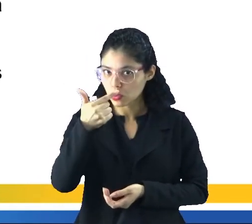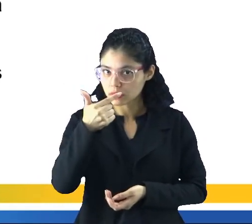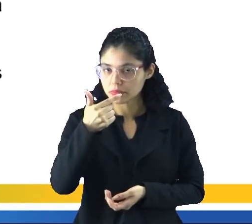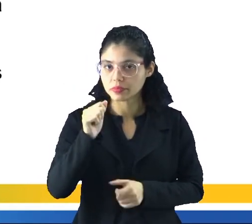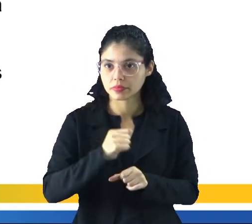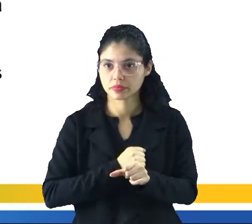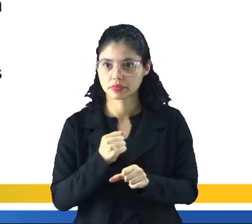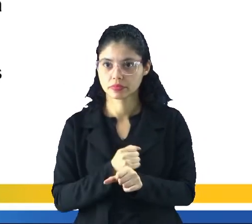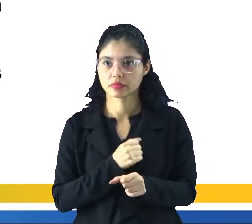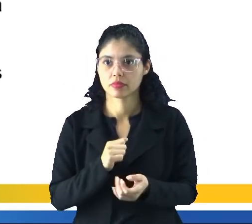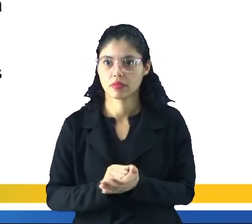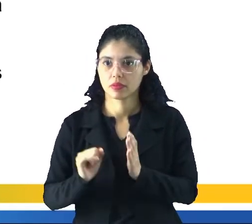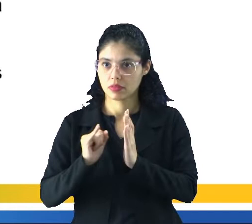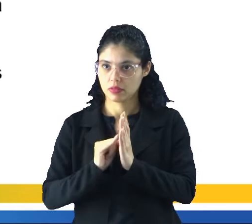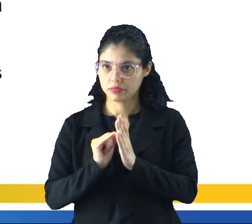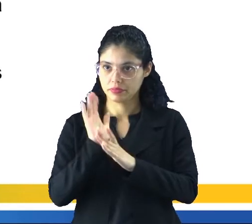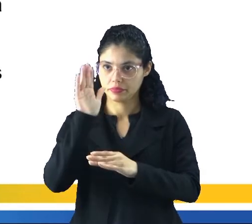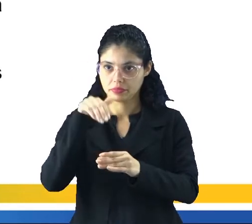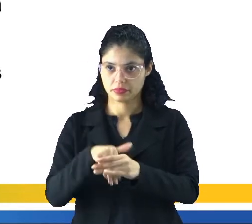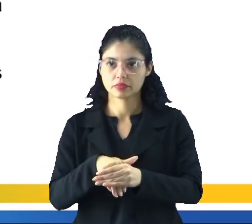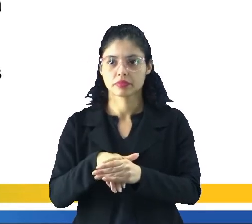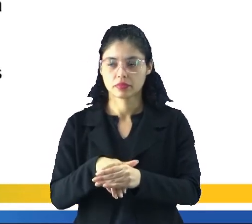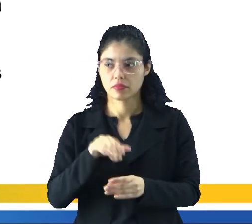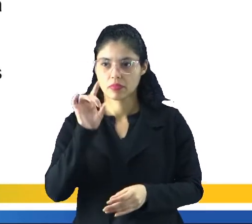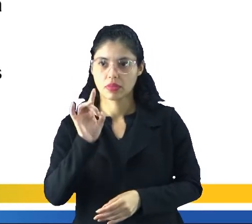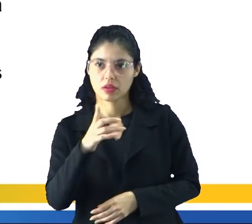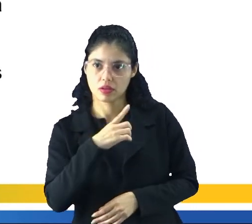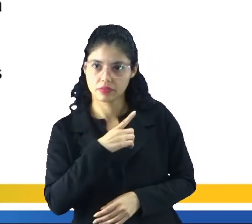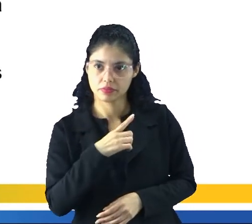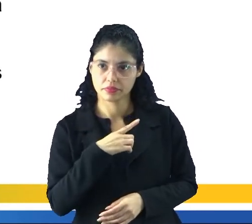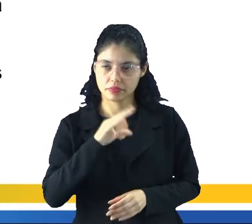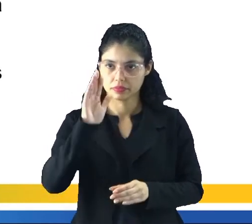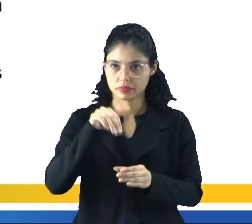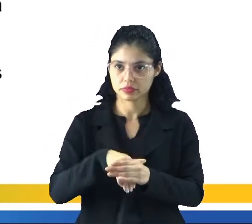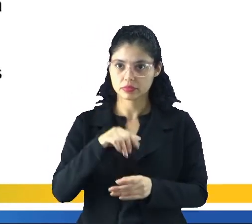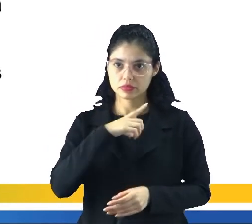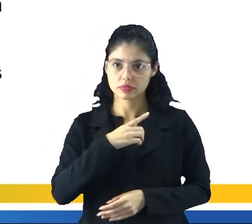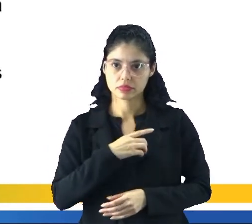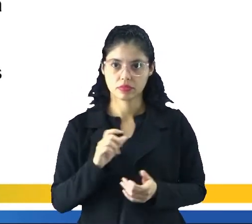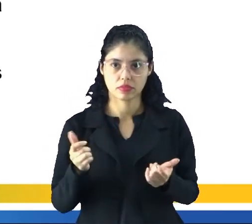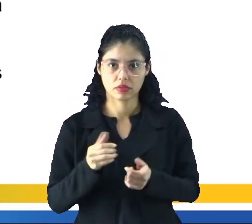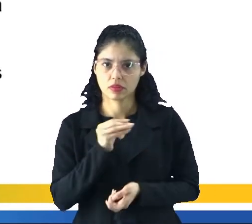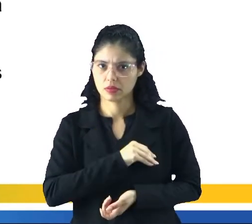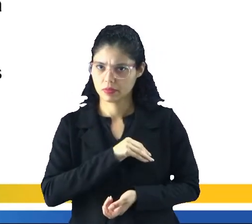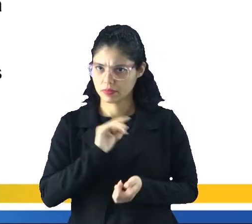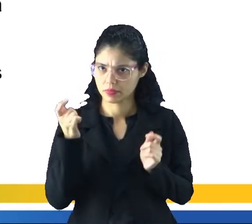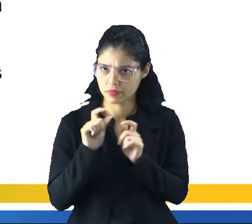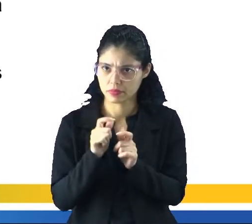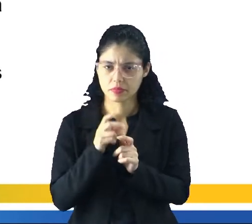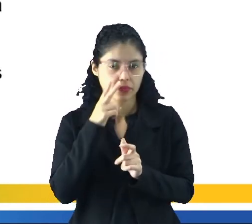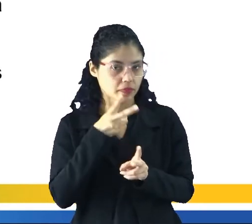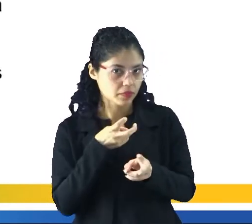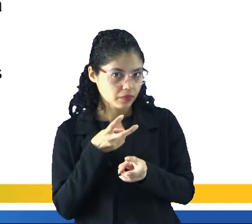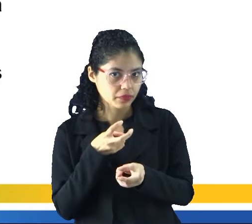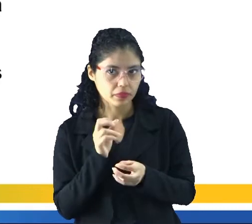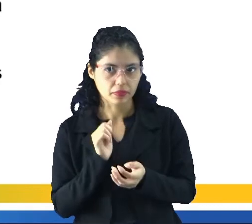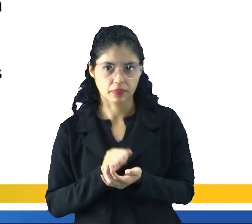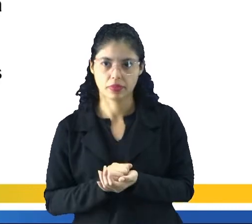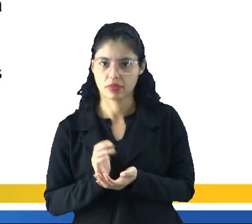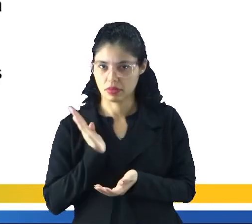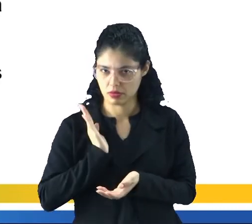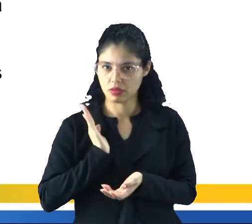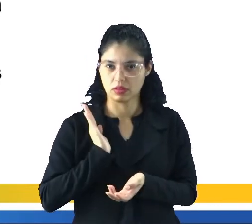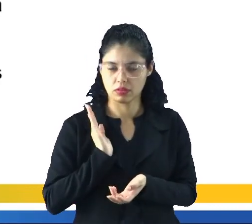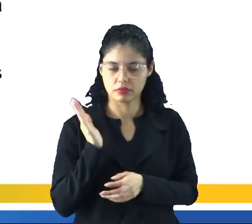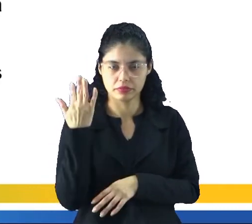anos. Instituído aí o voto censitário, só seria eleitor quem tivesse uma renda mínima. Observem aí o caráter burguês da